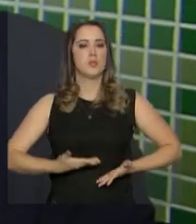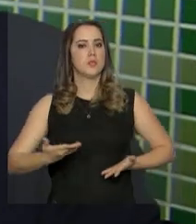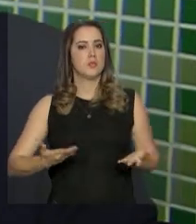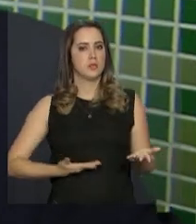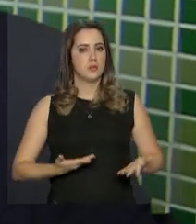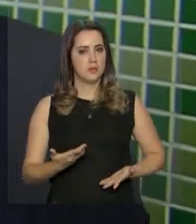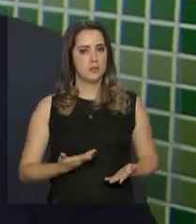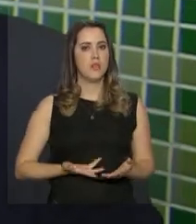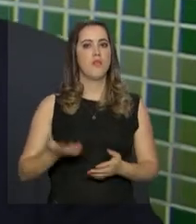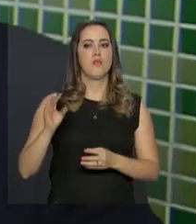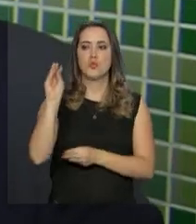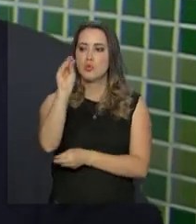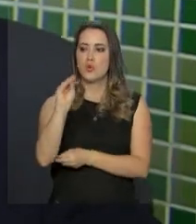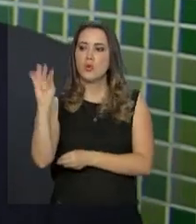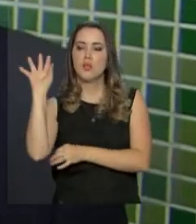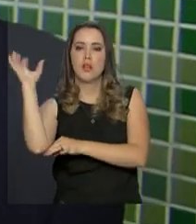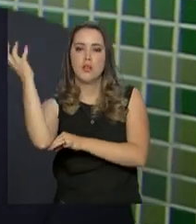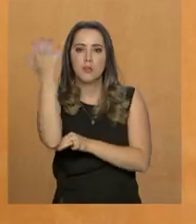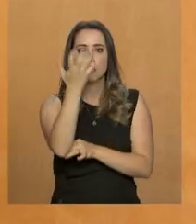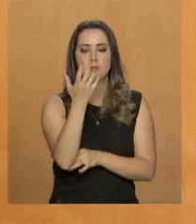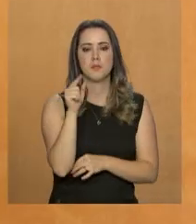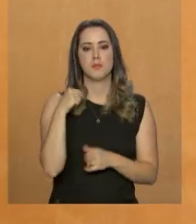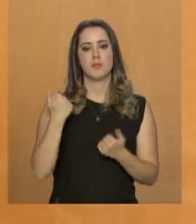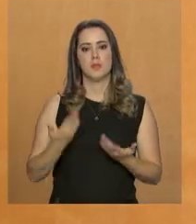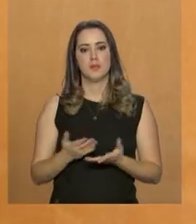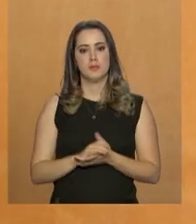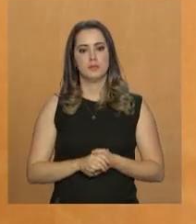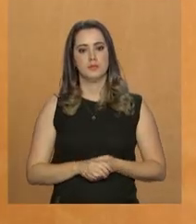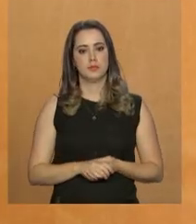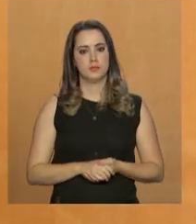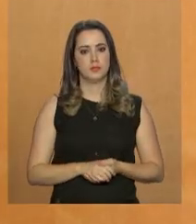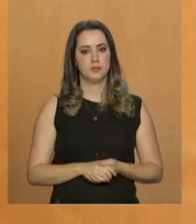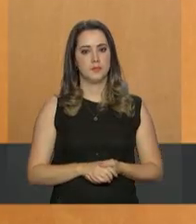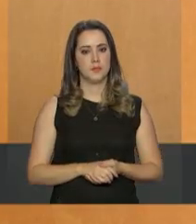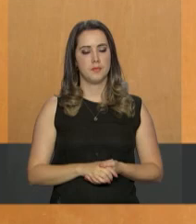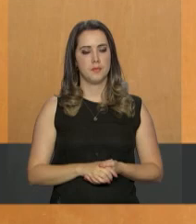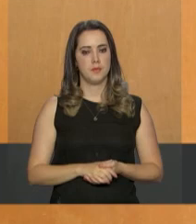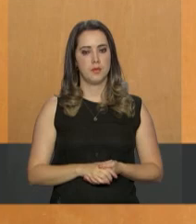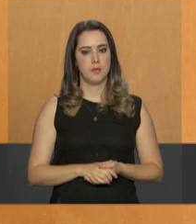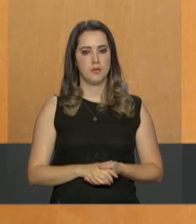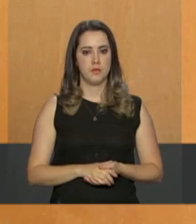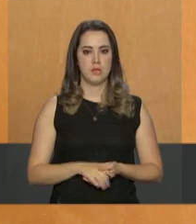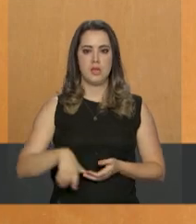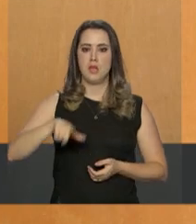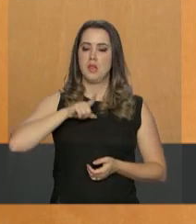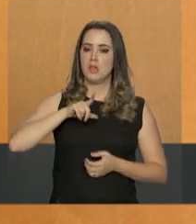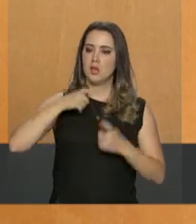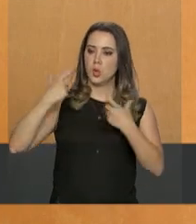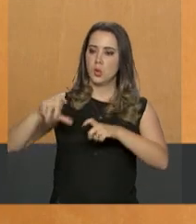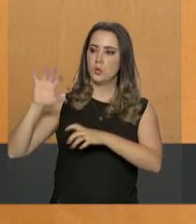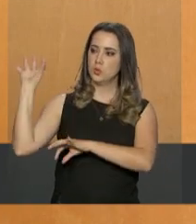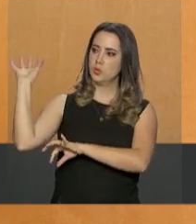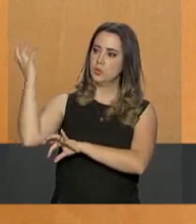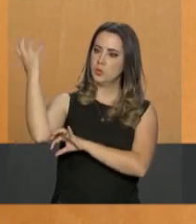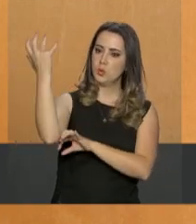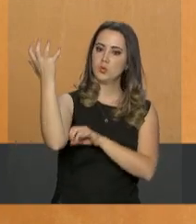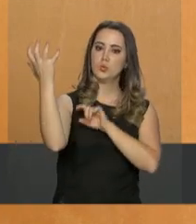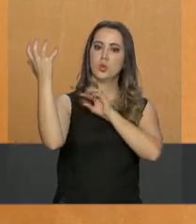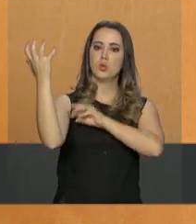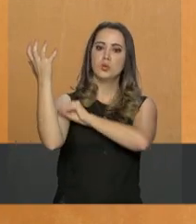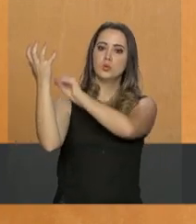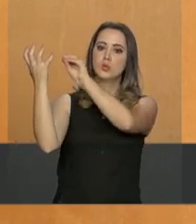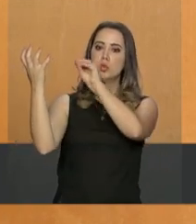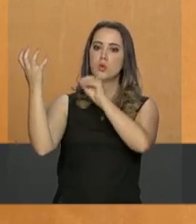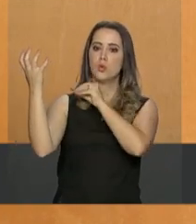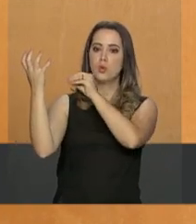serviços ecossistêmicos que a sociedade obtém. Na medida que você tem um excedente ou tem um ativo florestal e você é remunerado por mantê-lo em